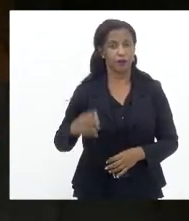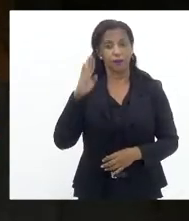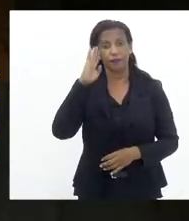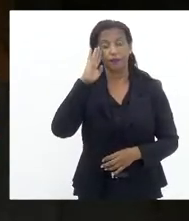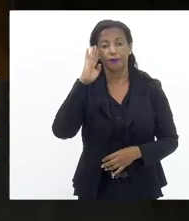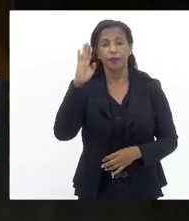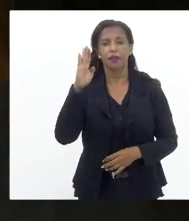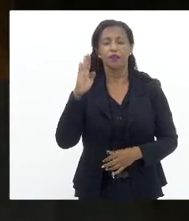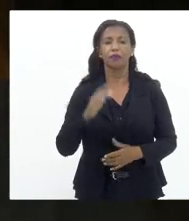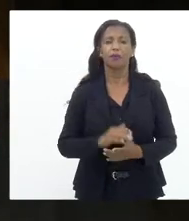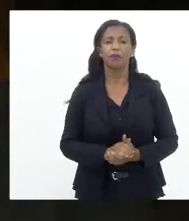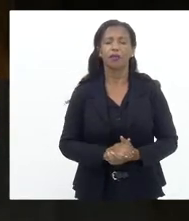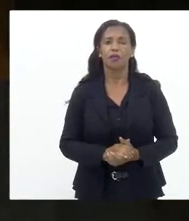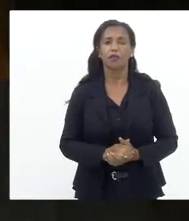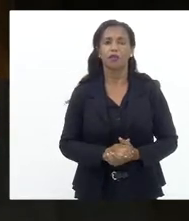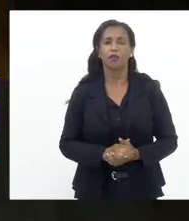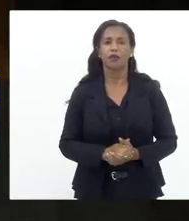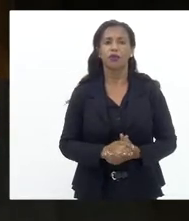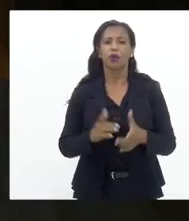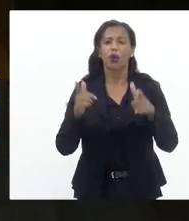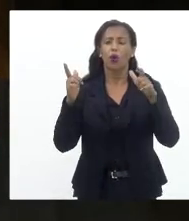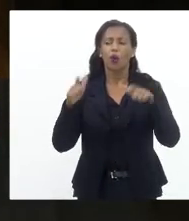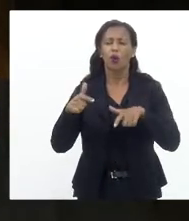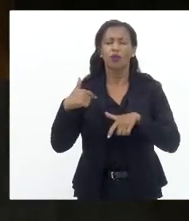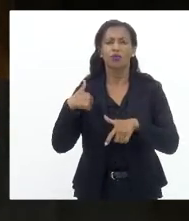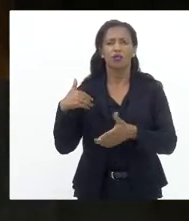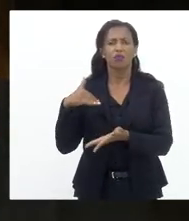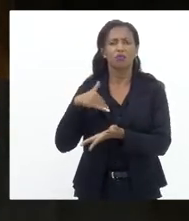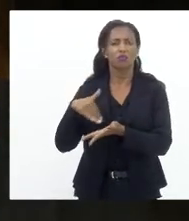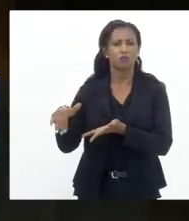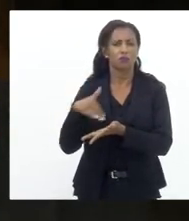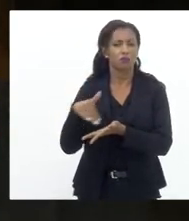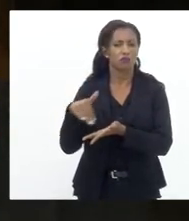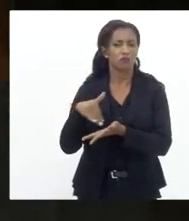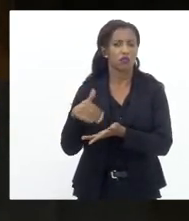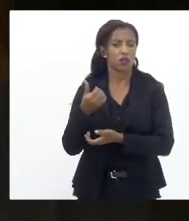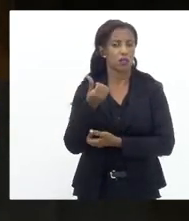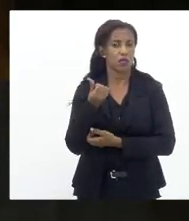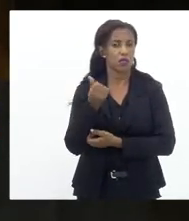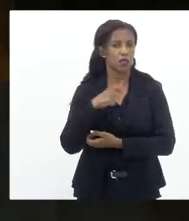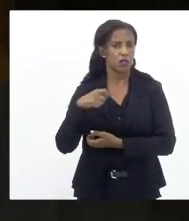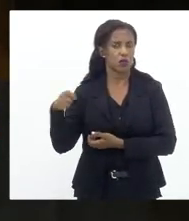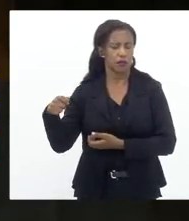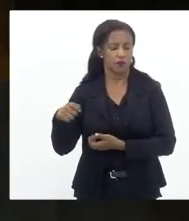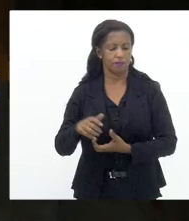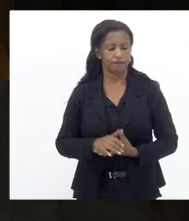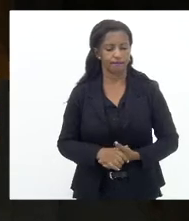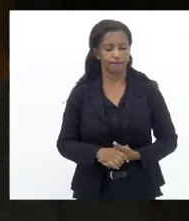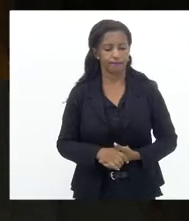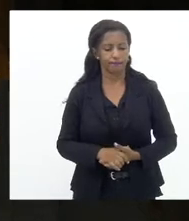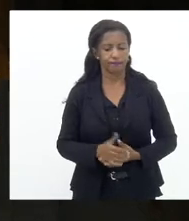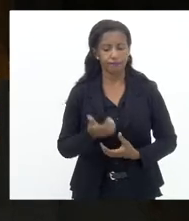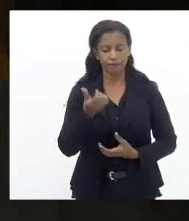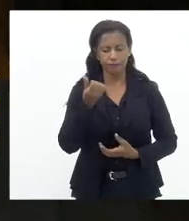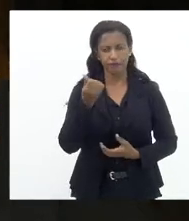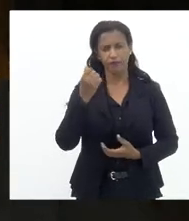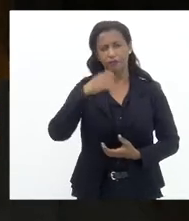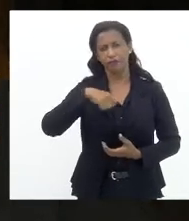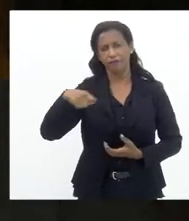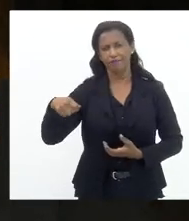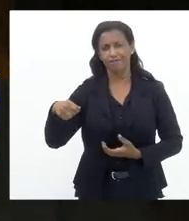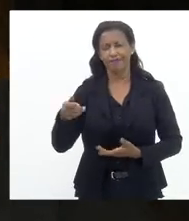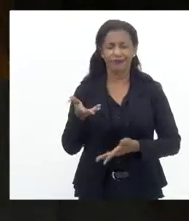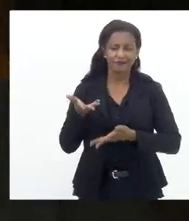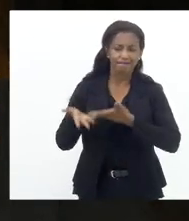na pasta qual eu fui secretário durante seis meses e foram seis meses